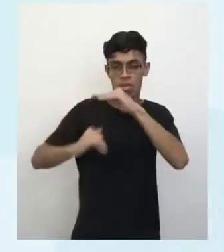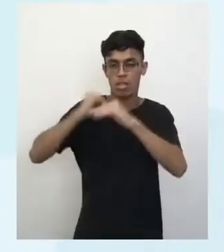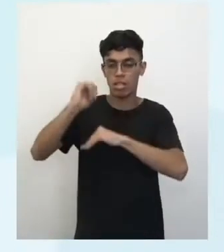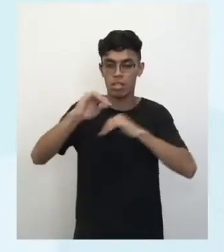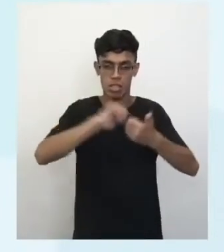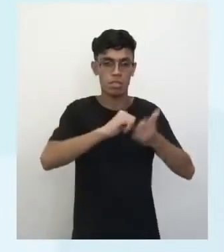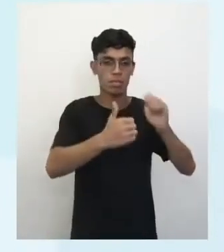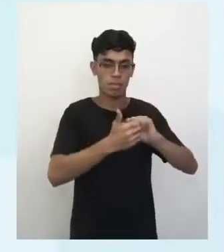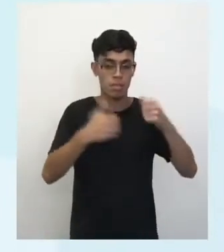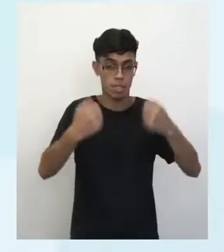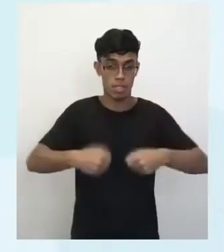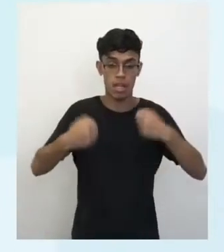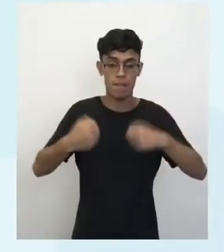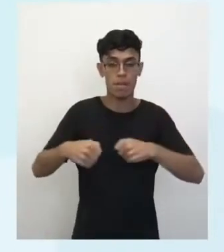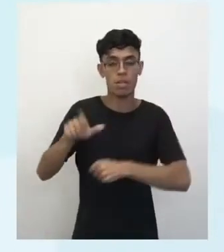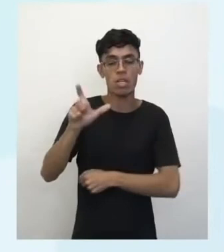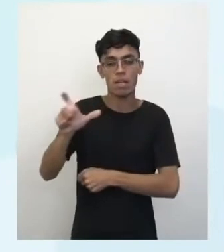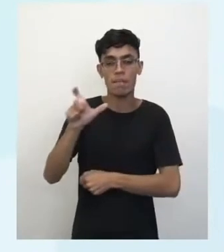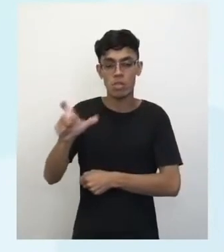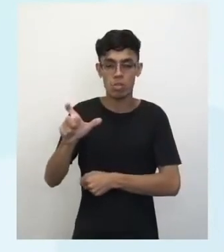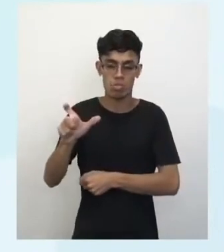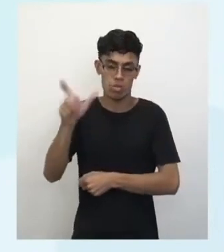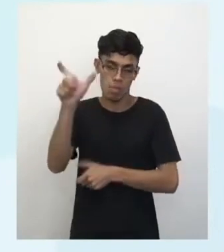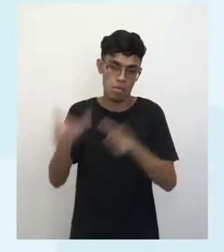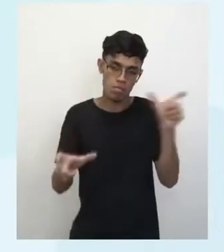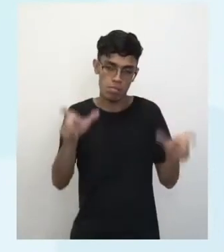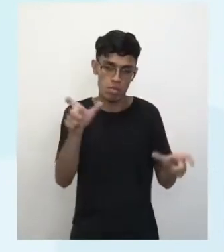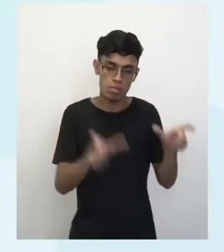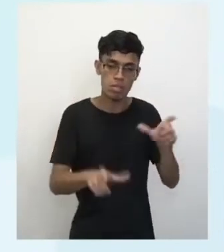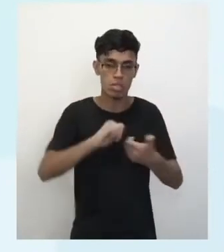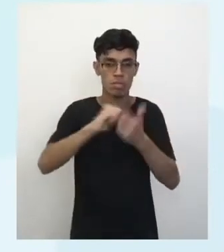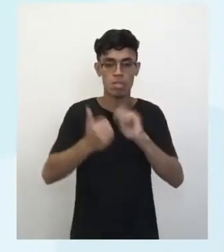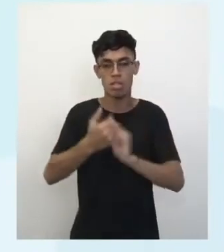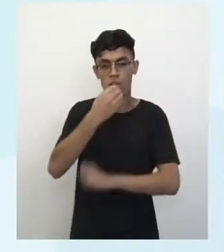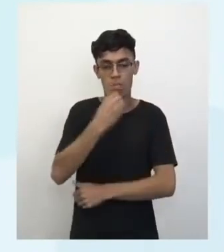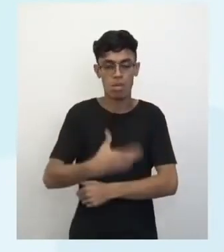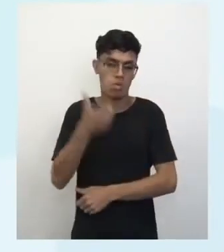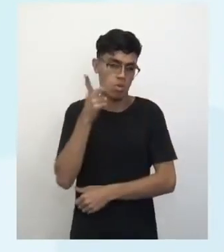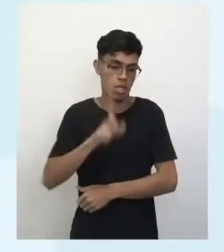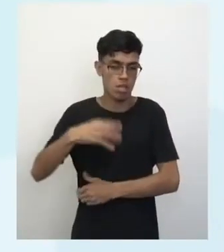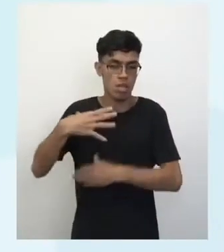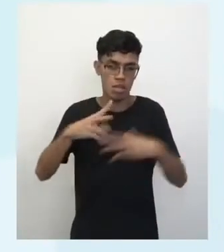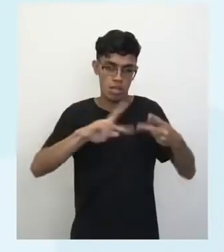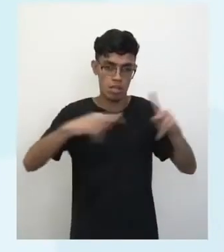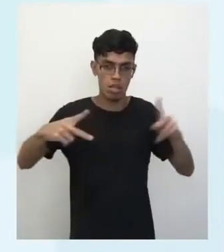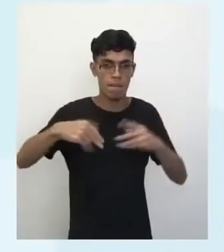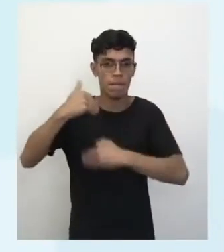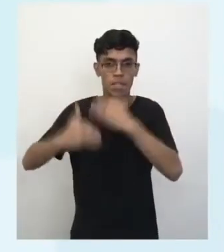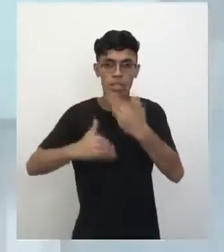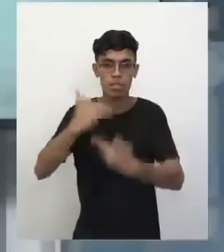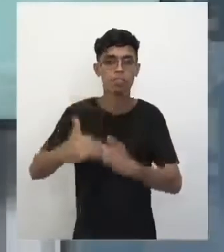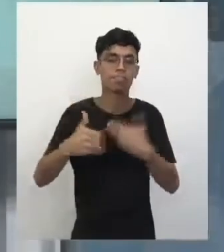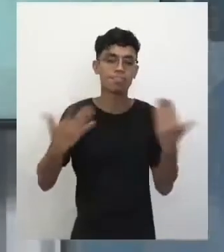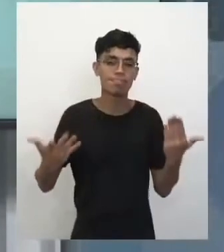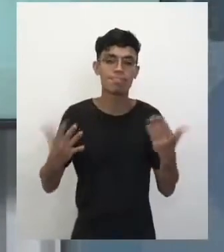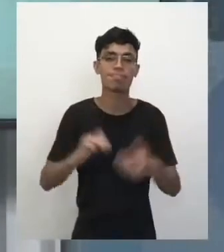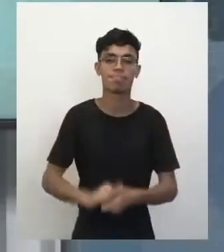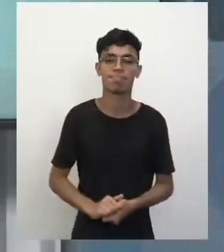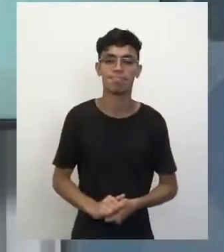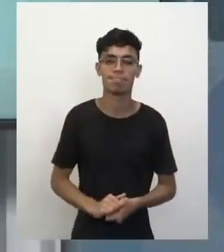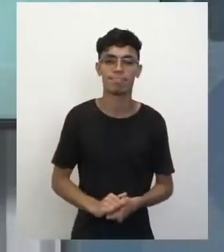adaptação. Em outras palavras, os mais bem adaptados sobrevivem e passam sua característica adiante. Tá bom? Bom, gente, então era